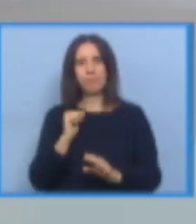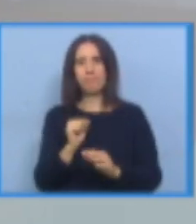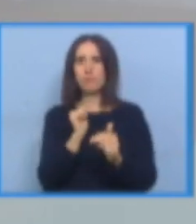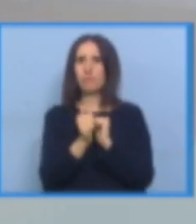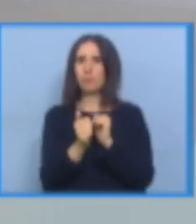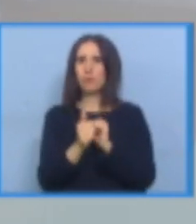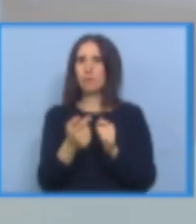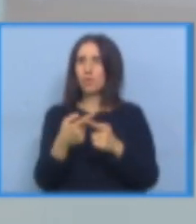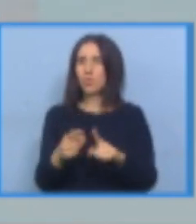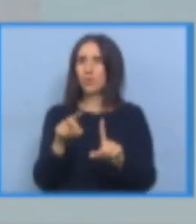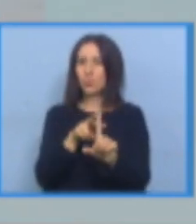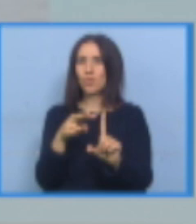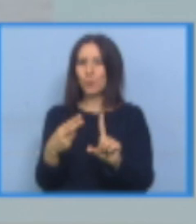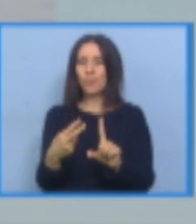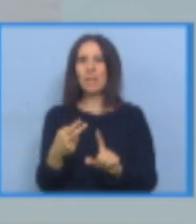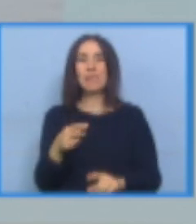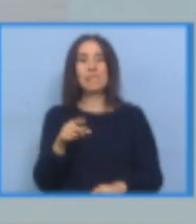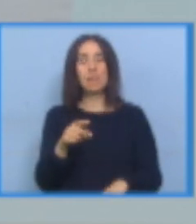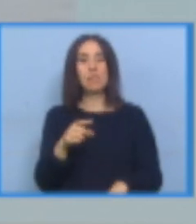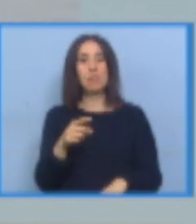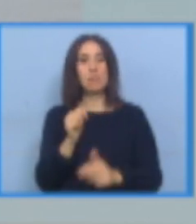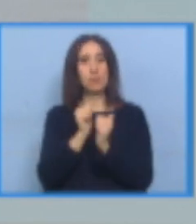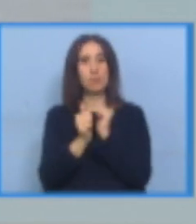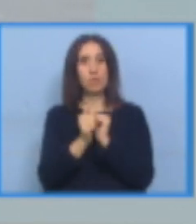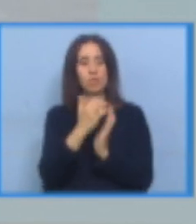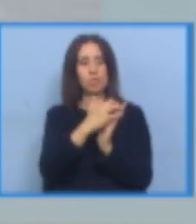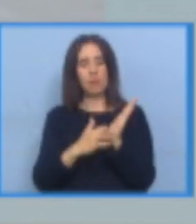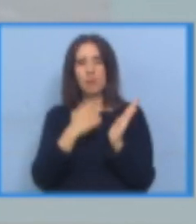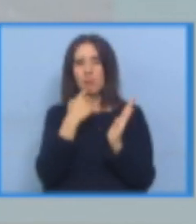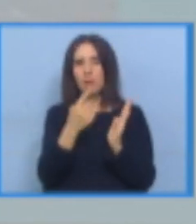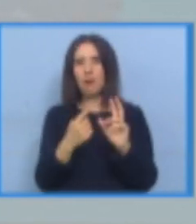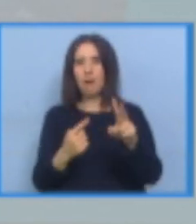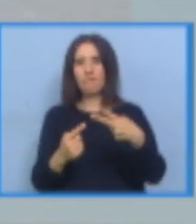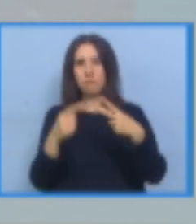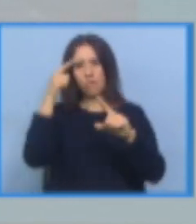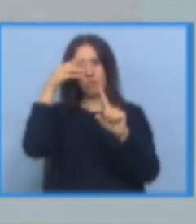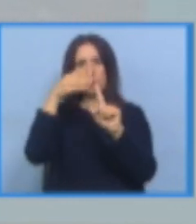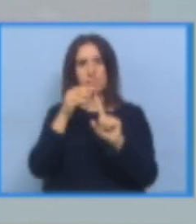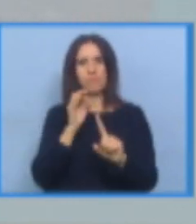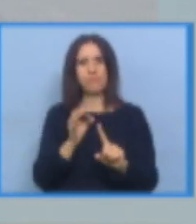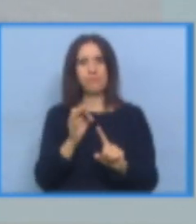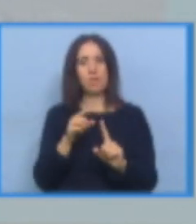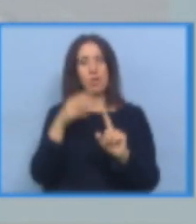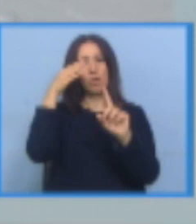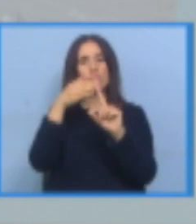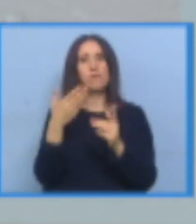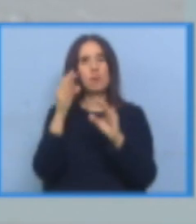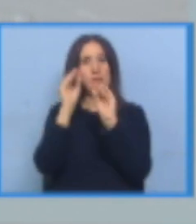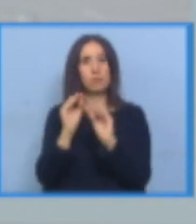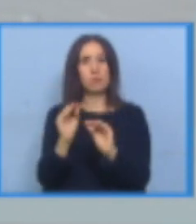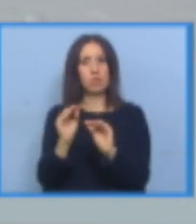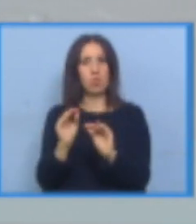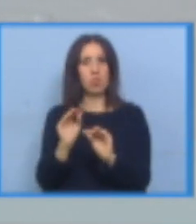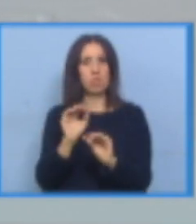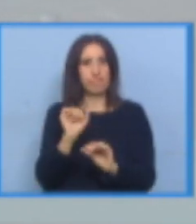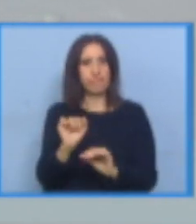uma perspectiva diferente. E o desporto, o documento refere, tem dois objetivos, que é, no fundo, um objetivo que é